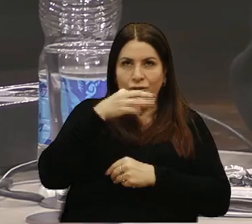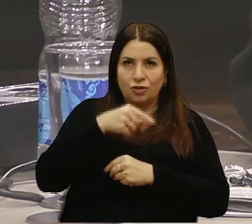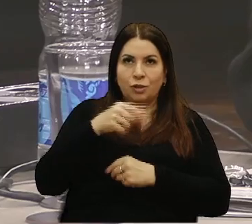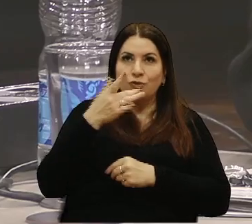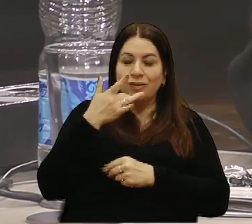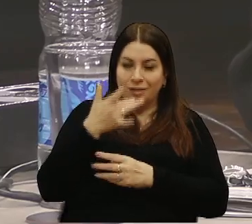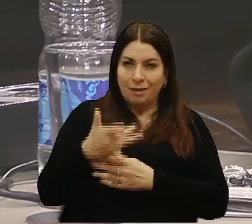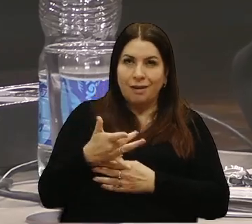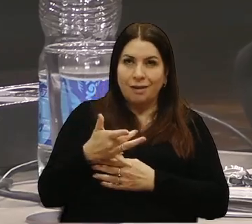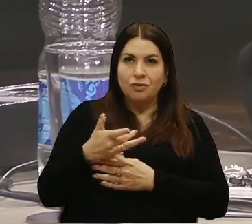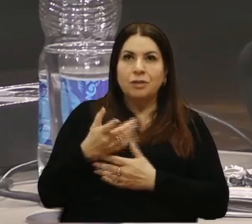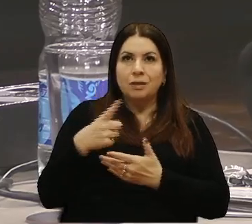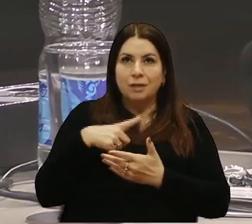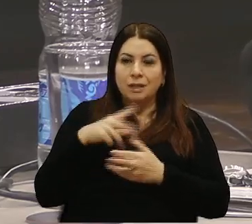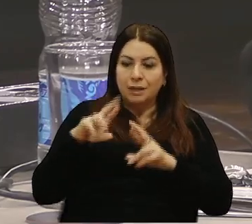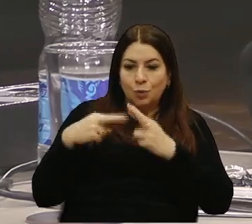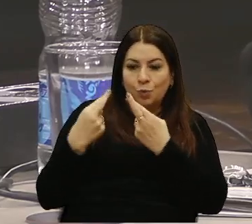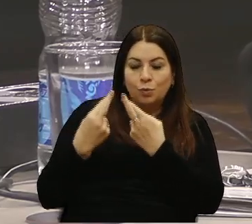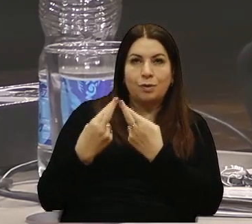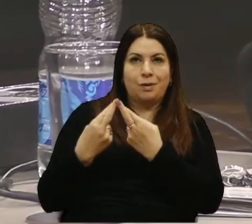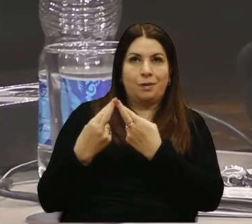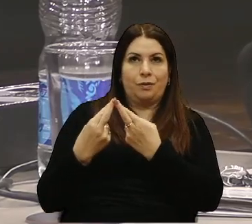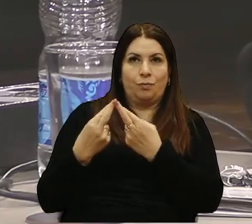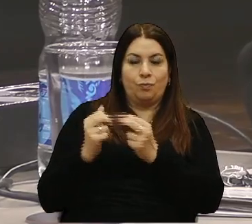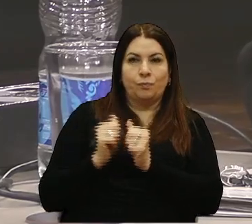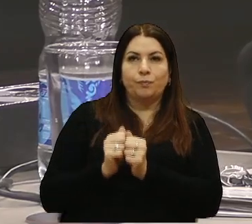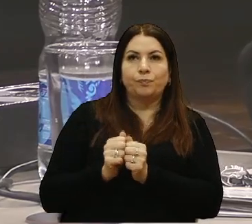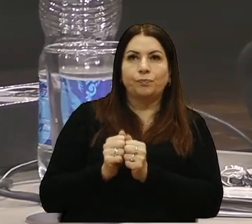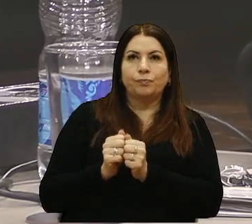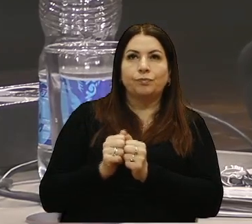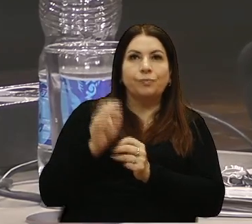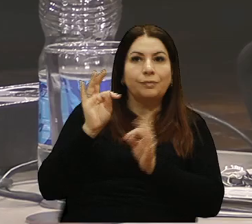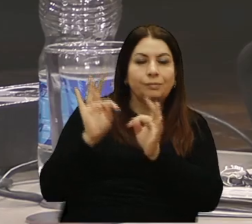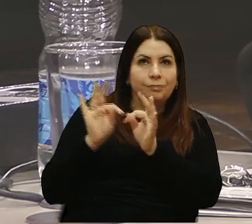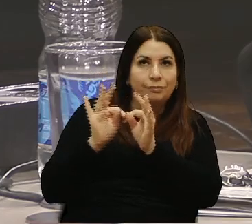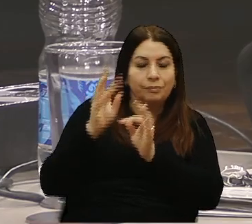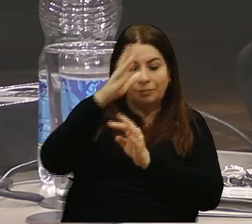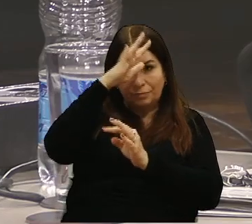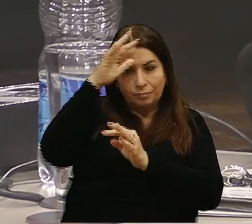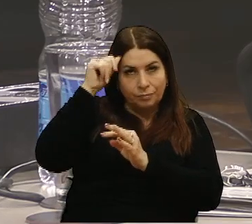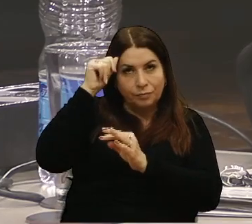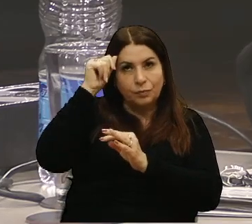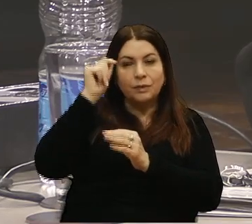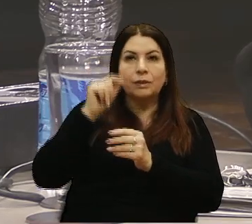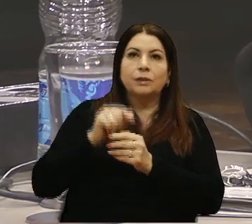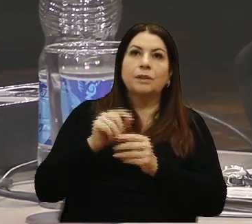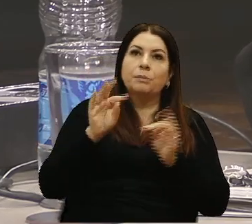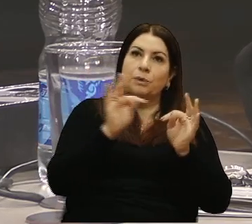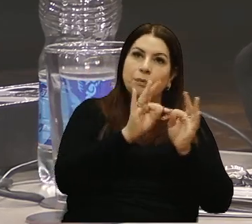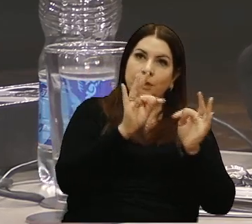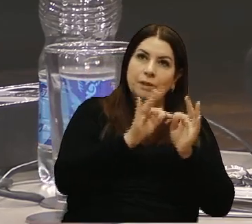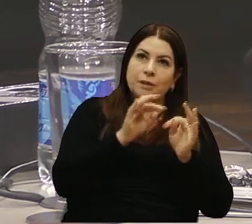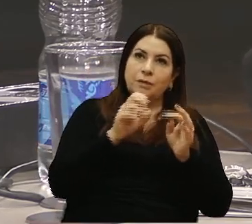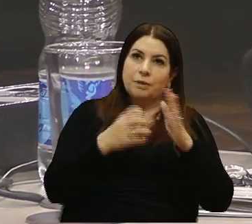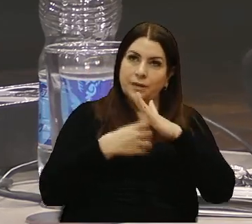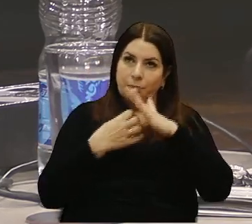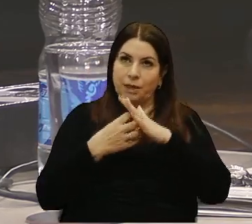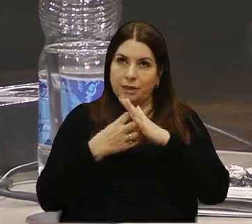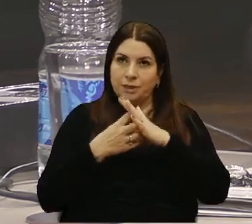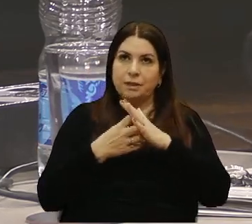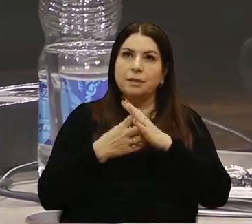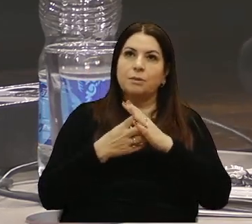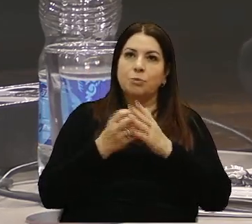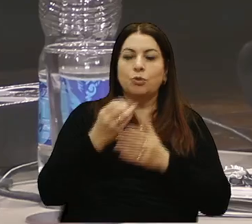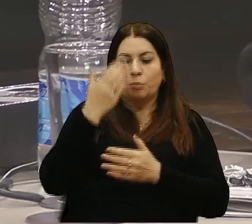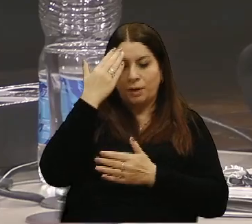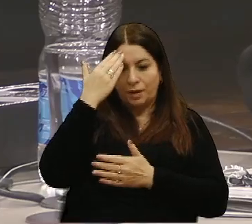tarde haverá reuniões entre os técnicos da Prefeitura de Caxias do Sul e os técnicos da empresa. Então, seria isso.